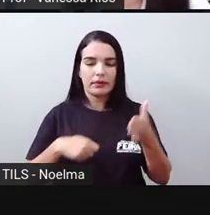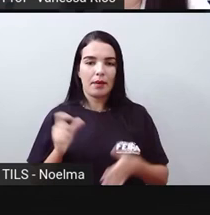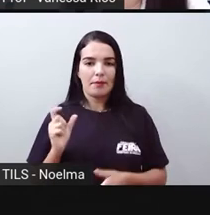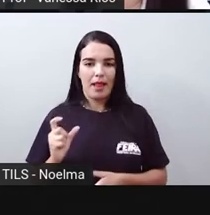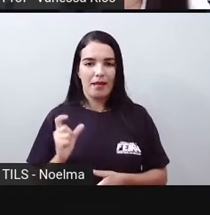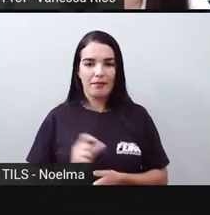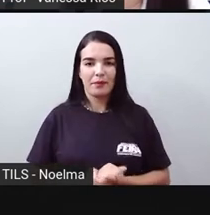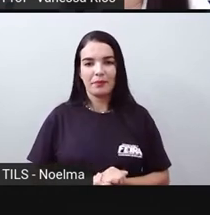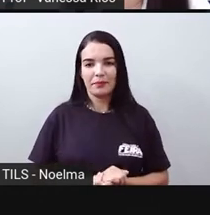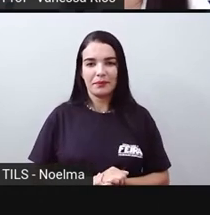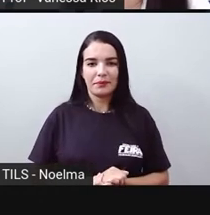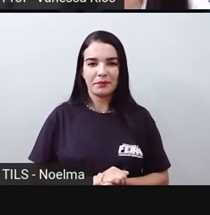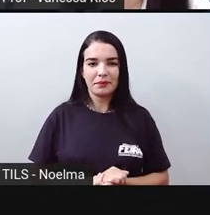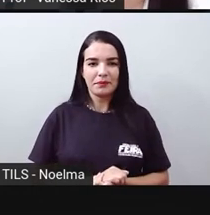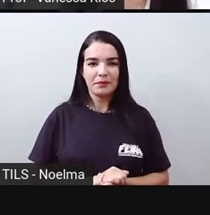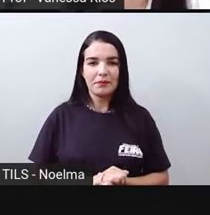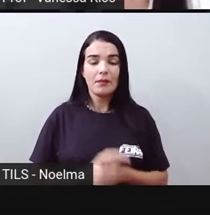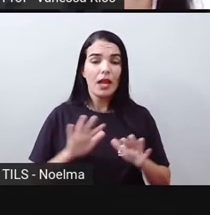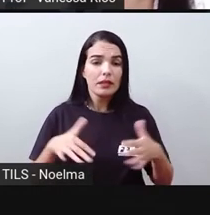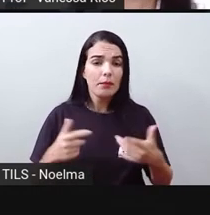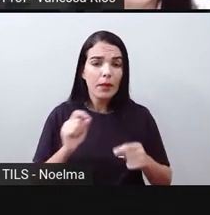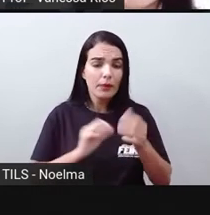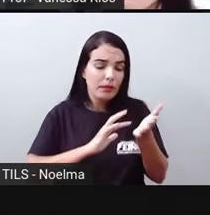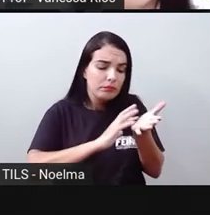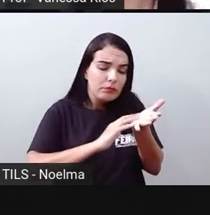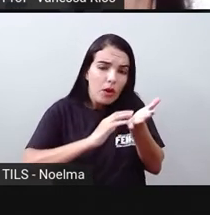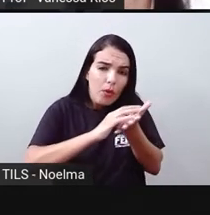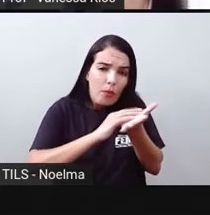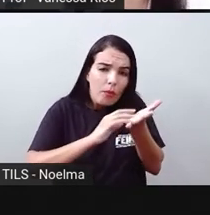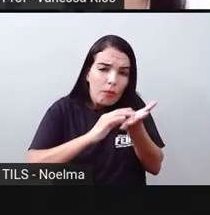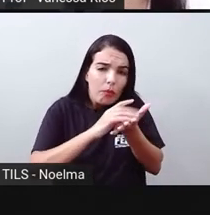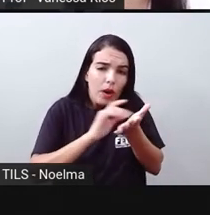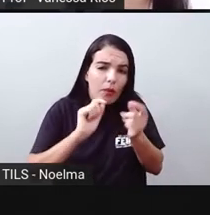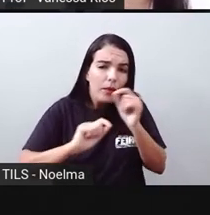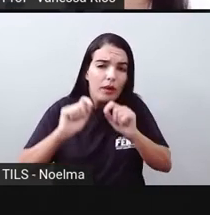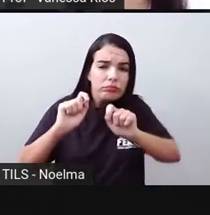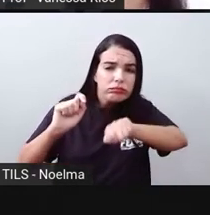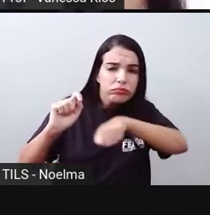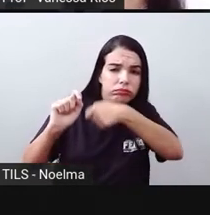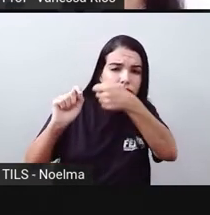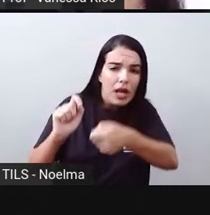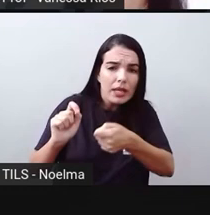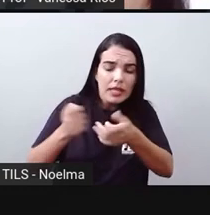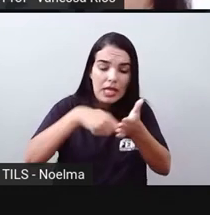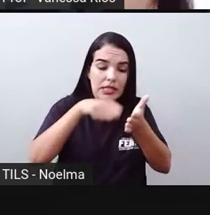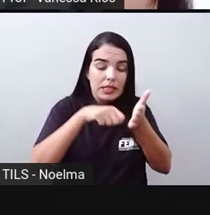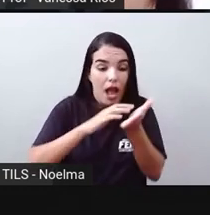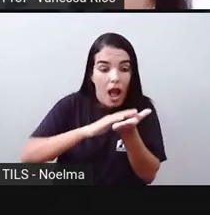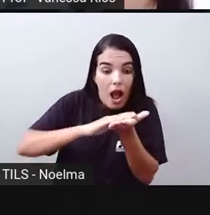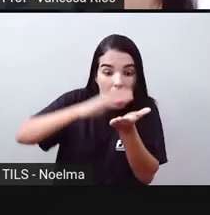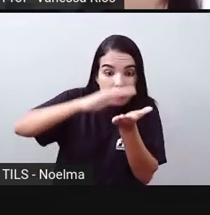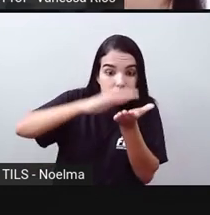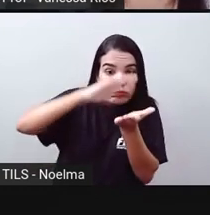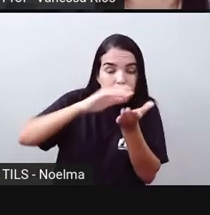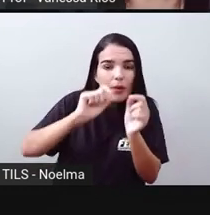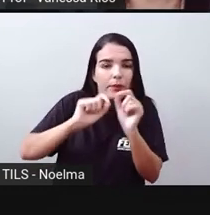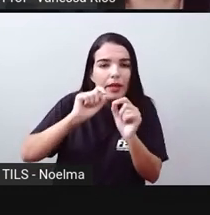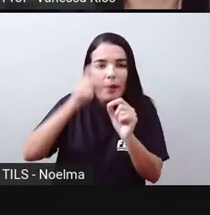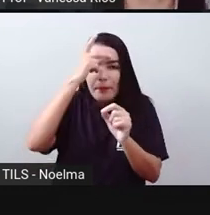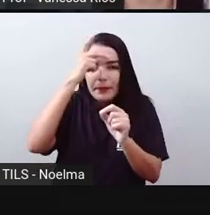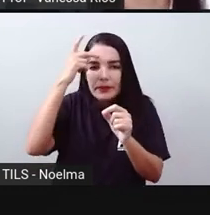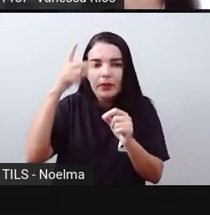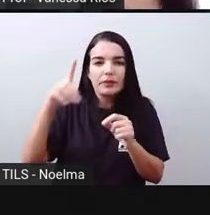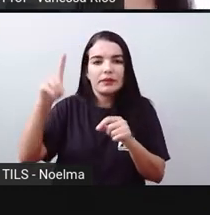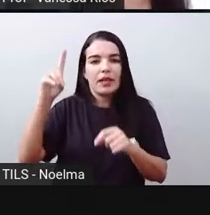palavra. E o Braille aí é um código de escrita em relevo voltado às pessoas com deficiência